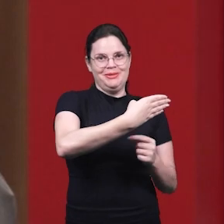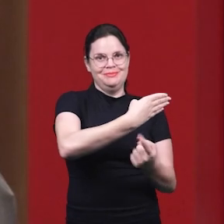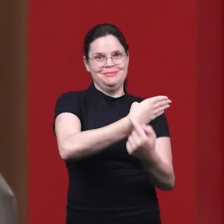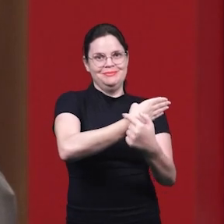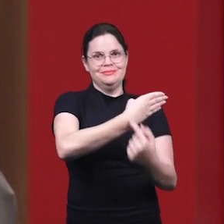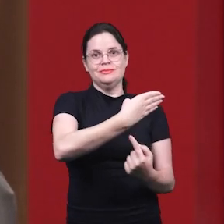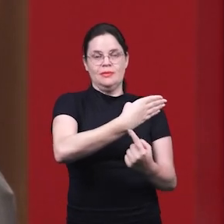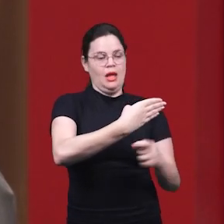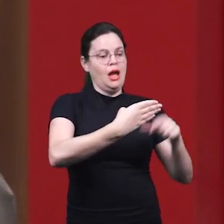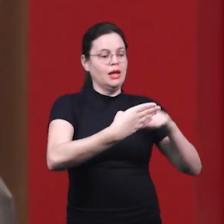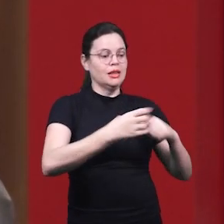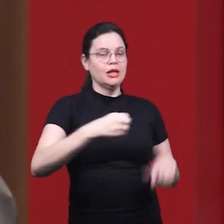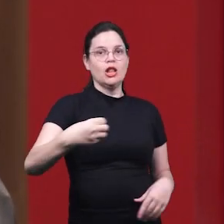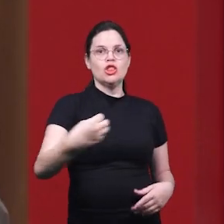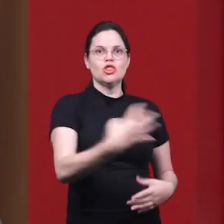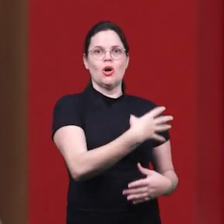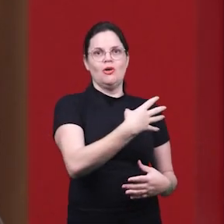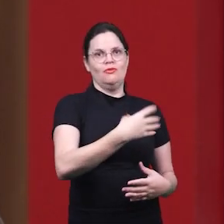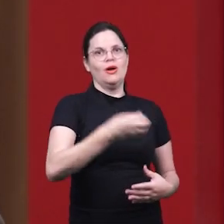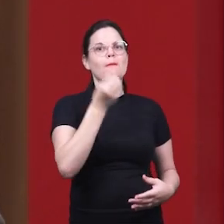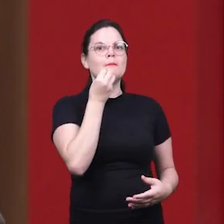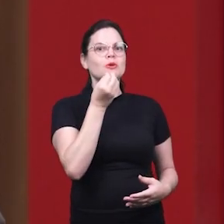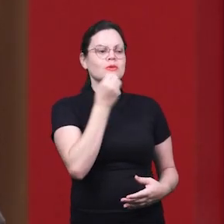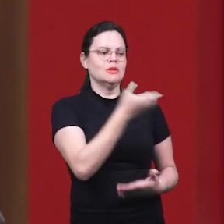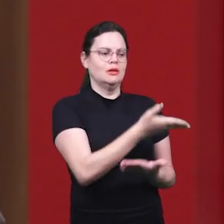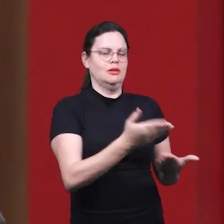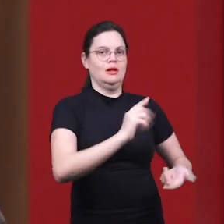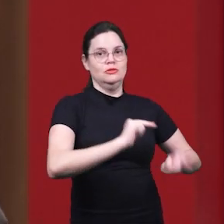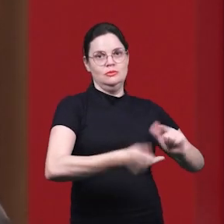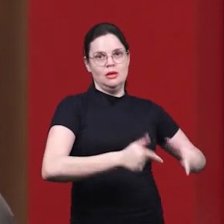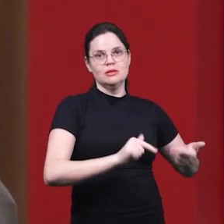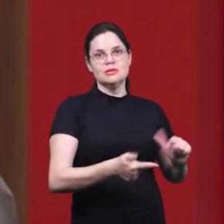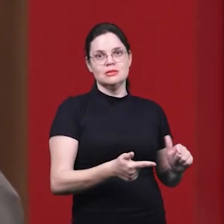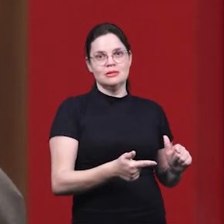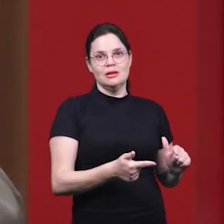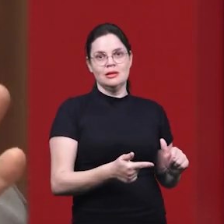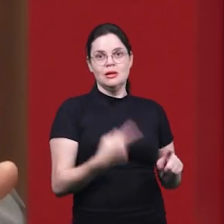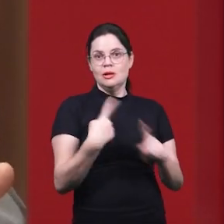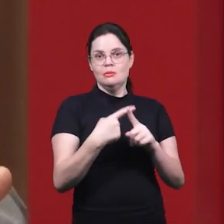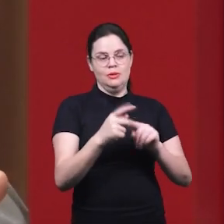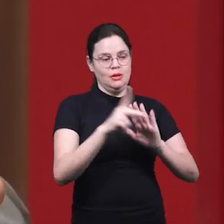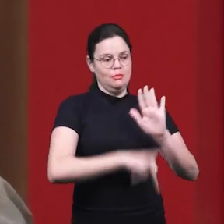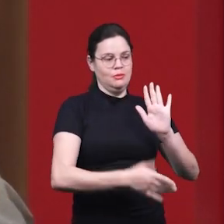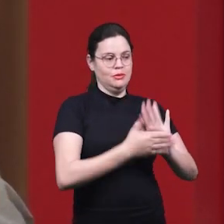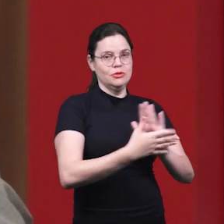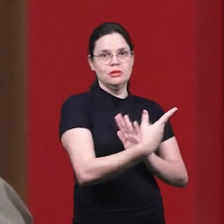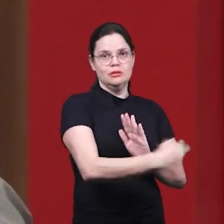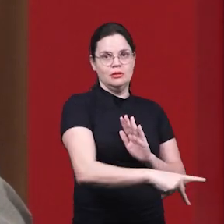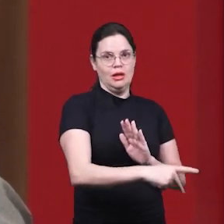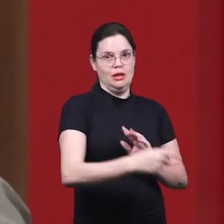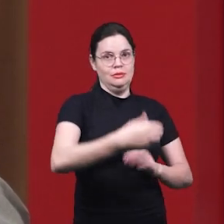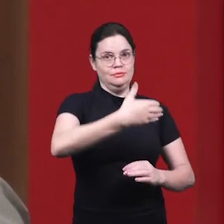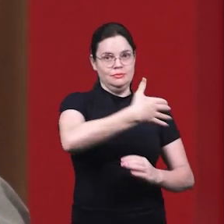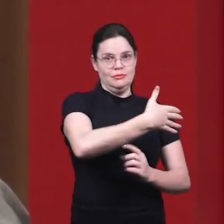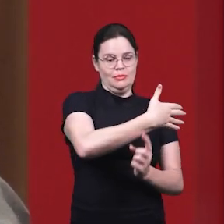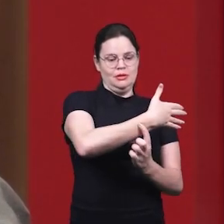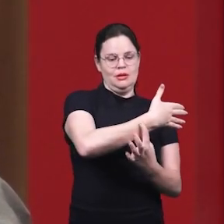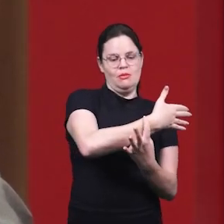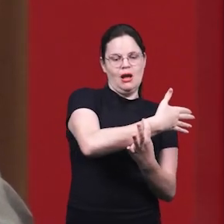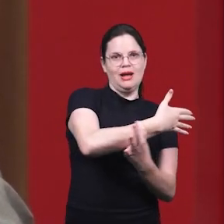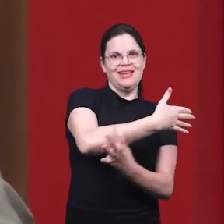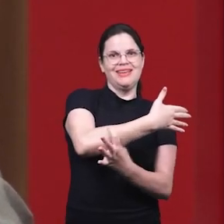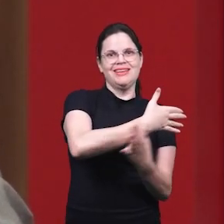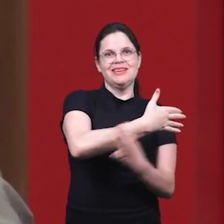vai ter uma nova oportunidade, somente Israel, mais ninguém. Porque é um plano de Deus para Israel, mais 7 anos